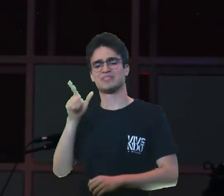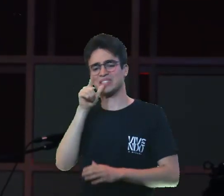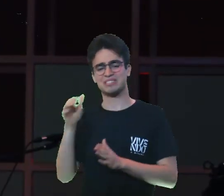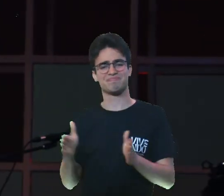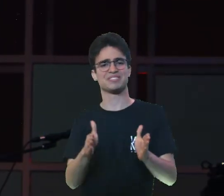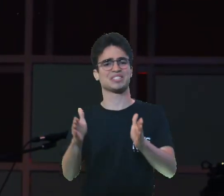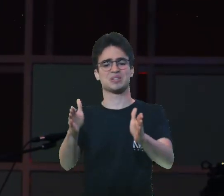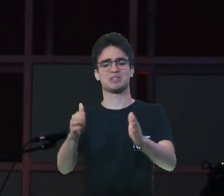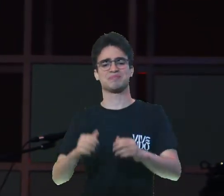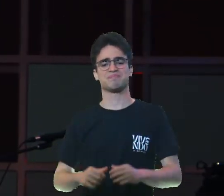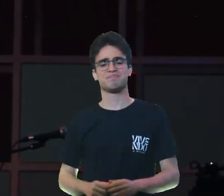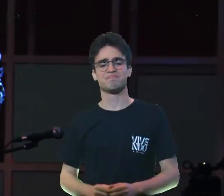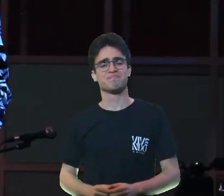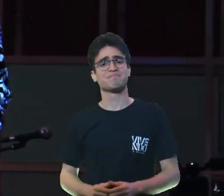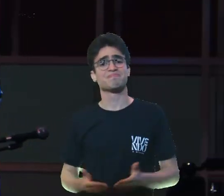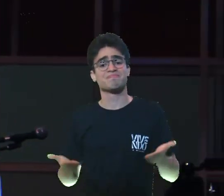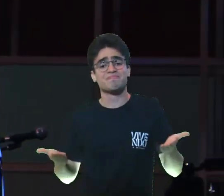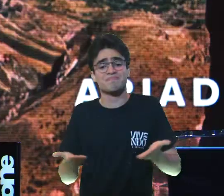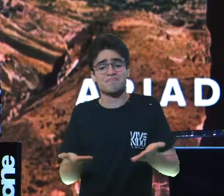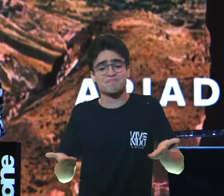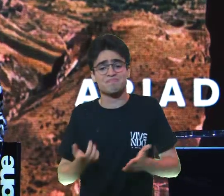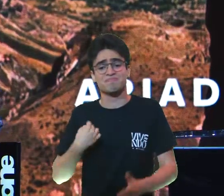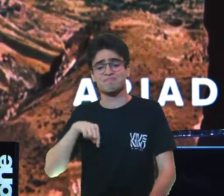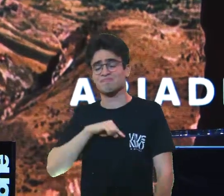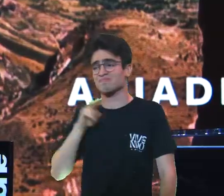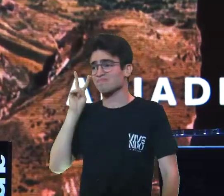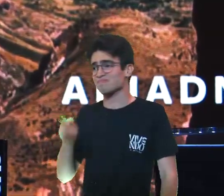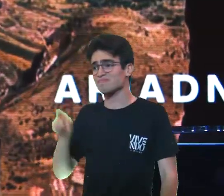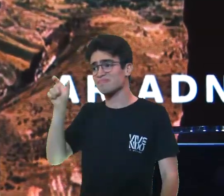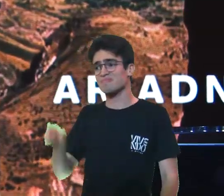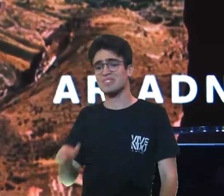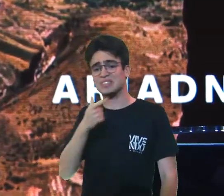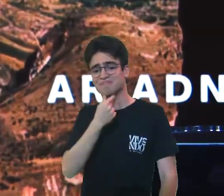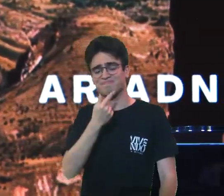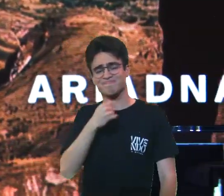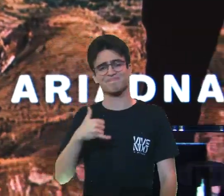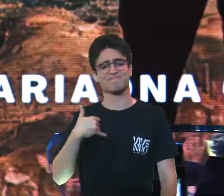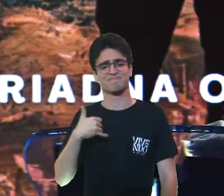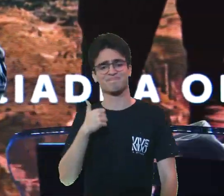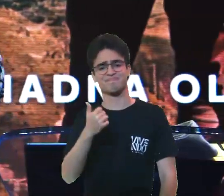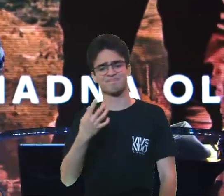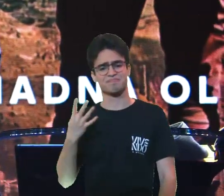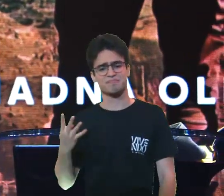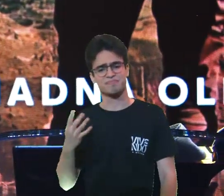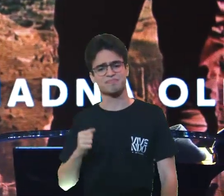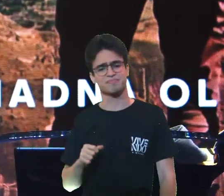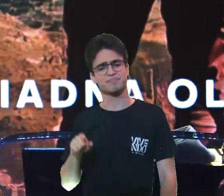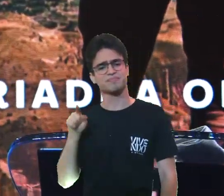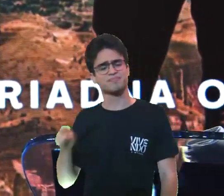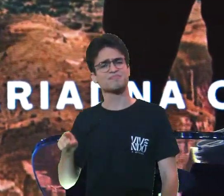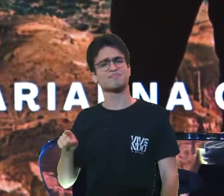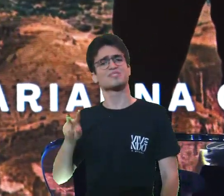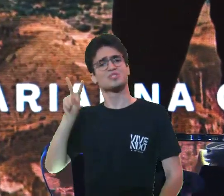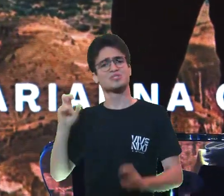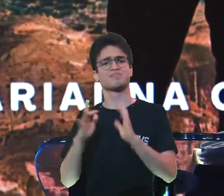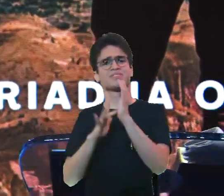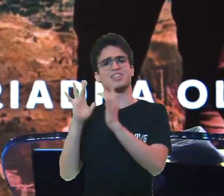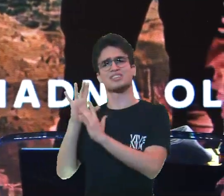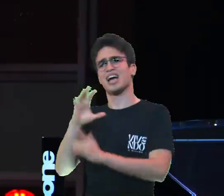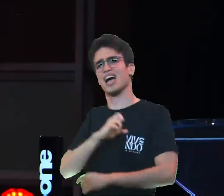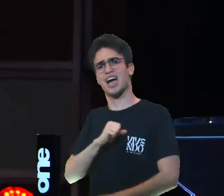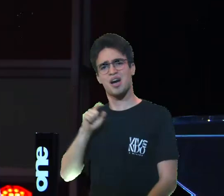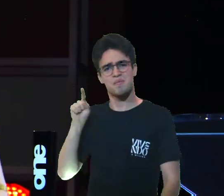E nós agora estamos lidando com o assassinato de um garotinho de 14 anos que amou Jesus acima de si